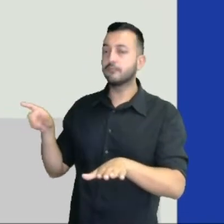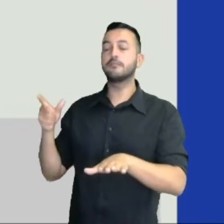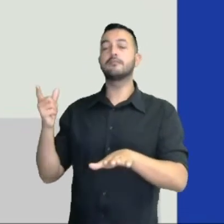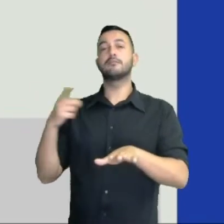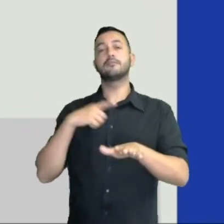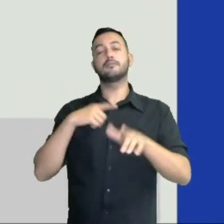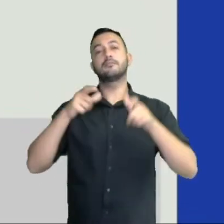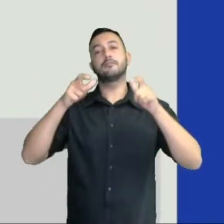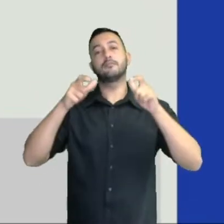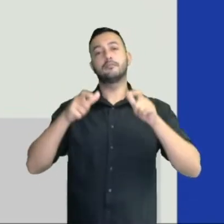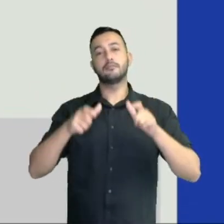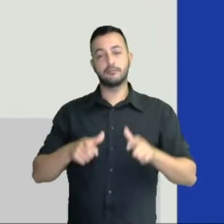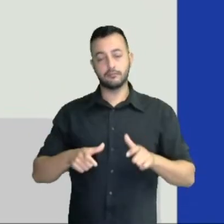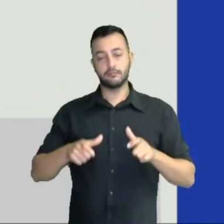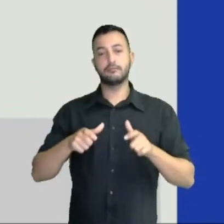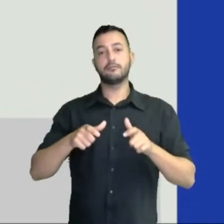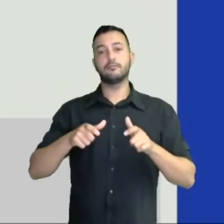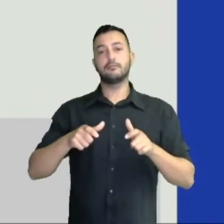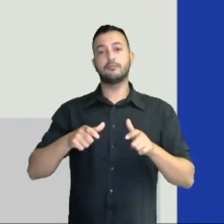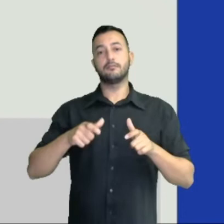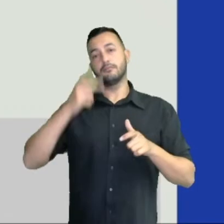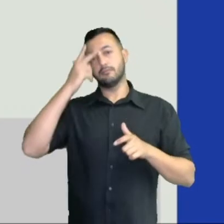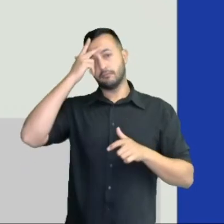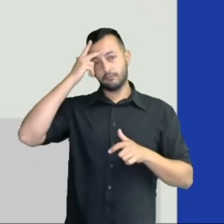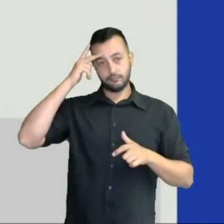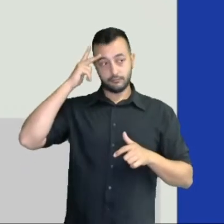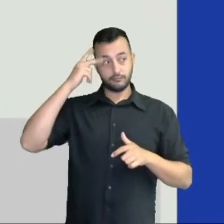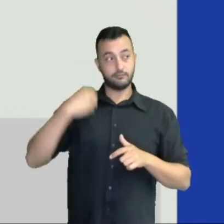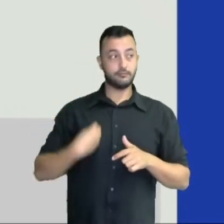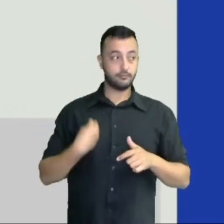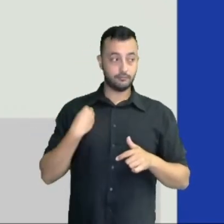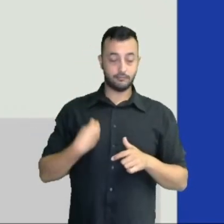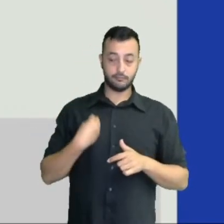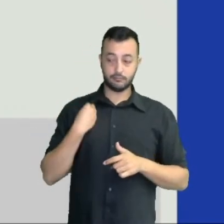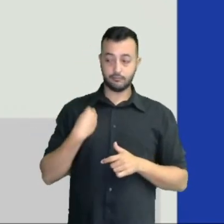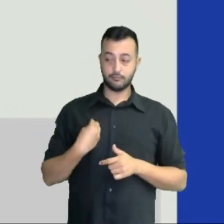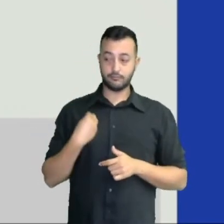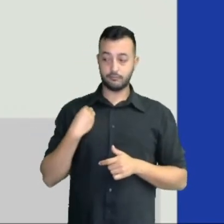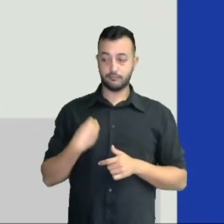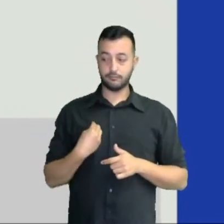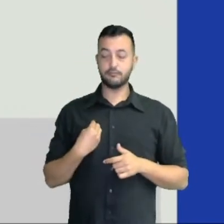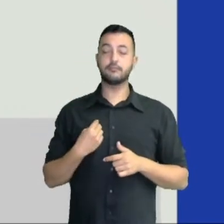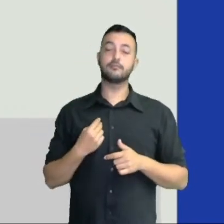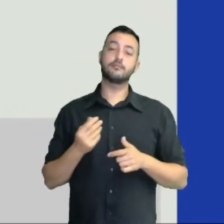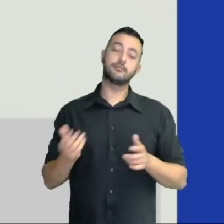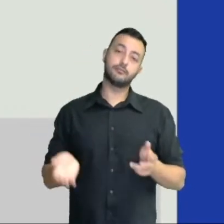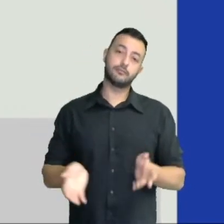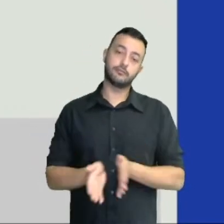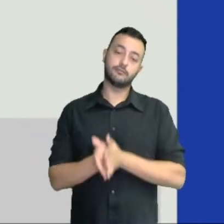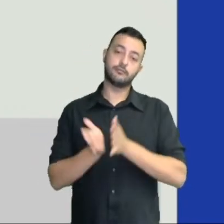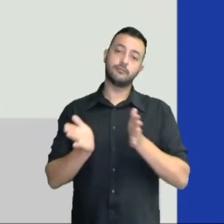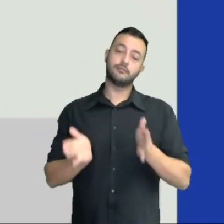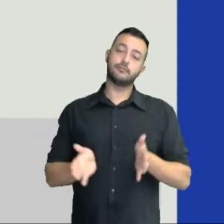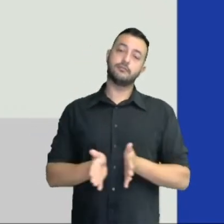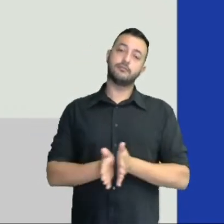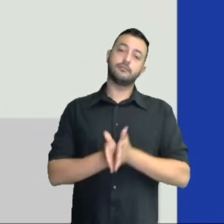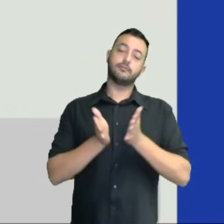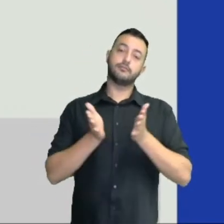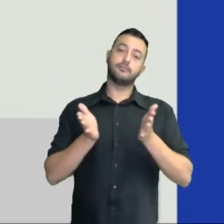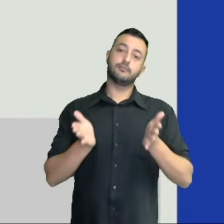tem regiões em que as pessoas vivem em condições muito abaixo